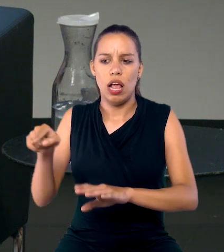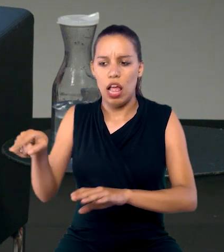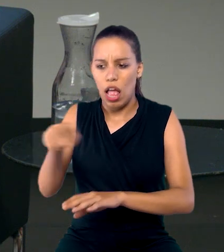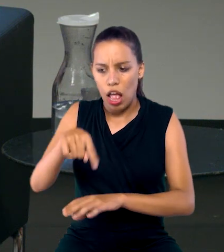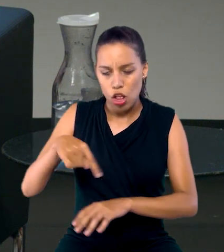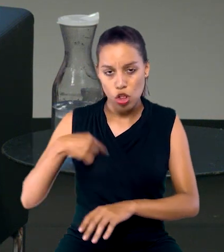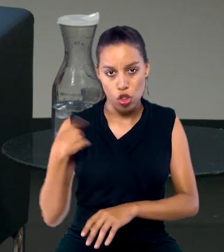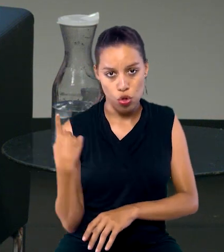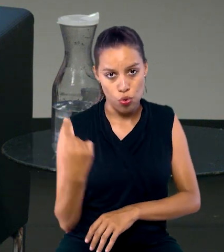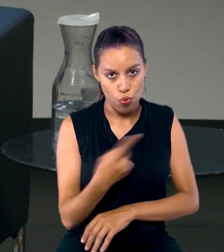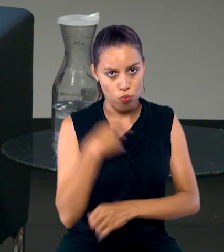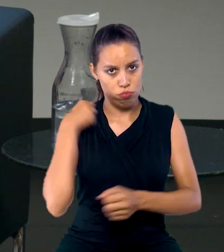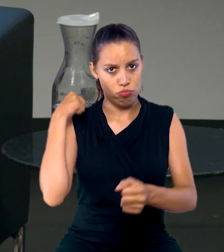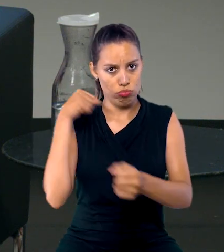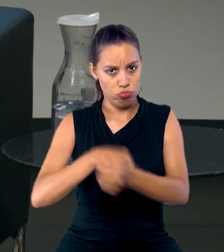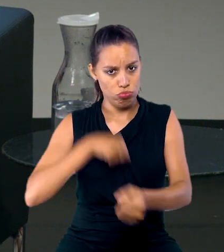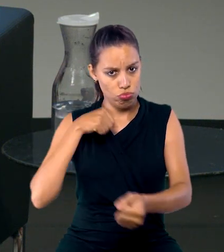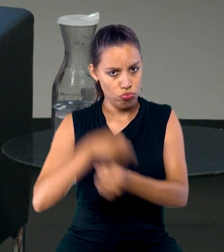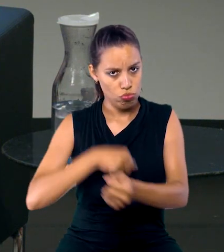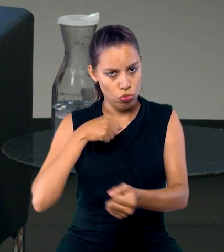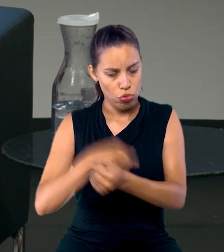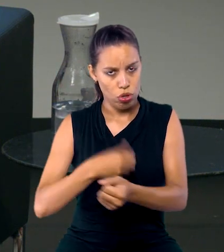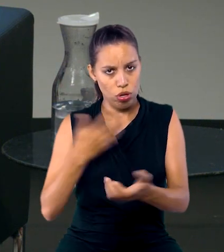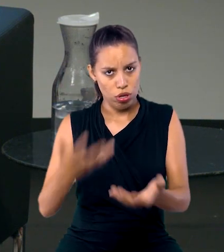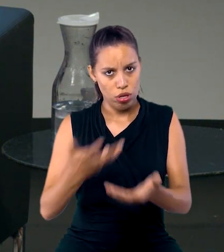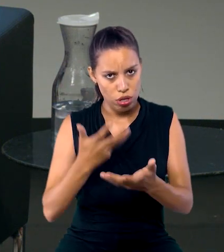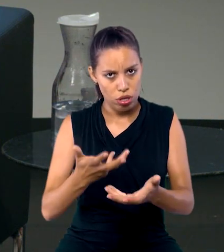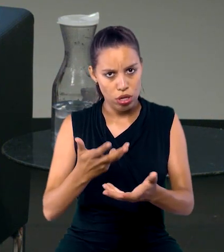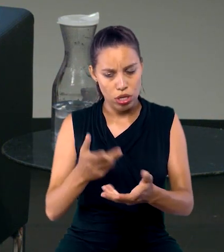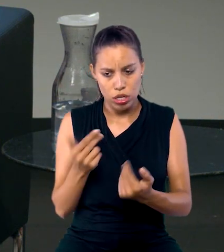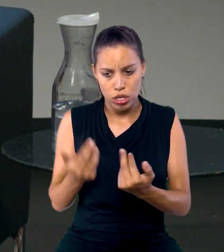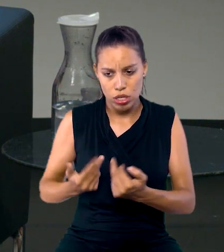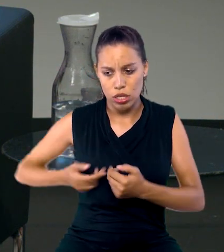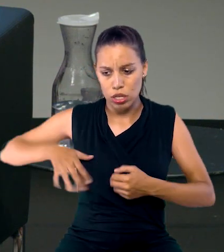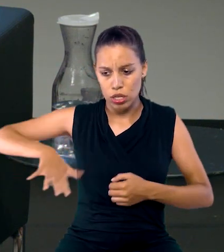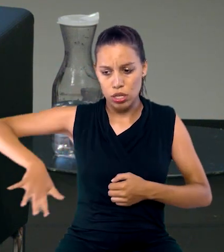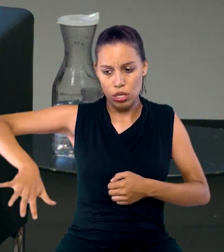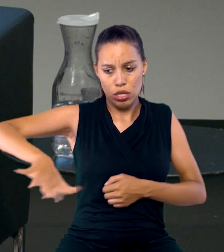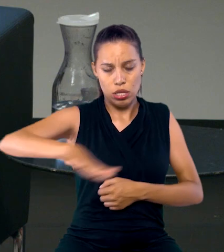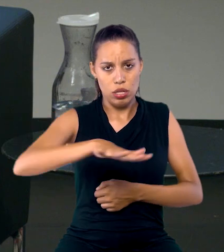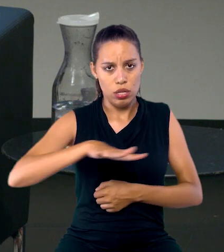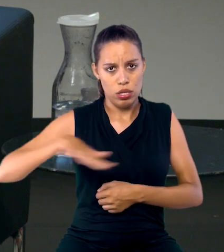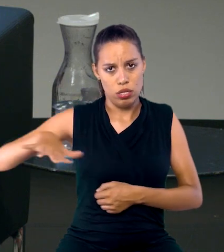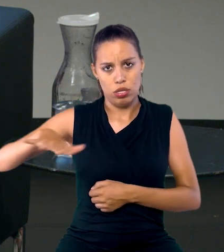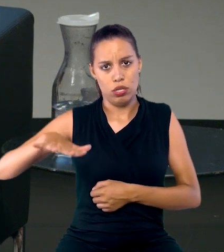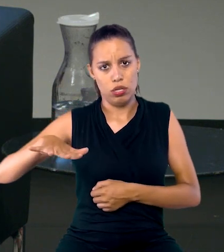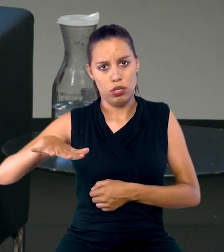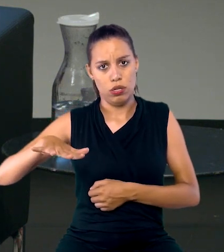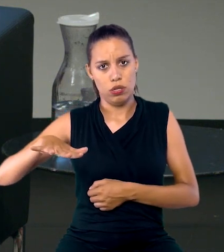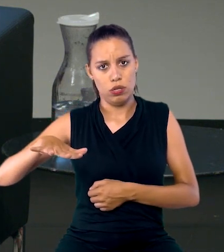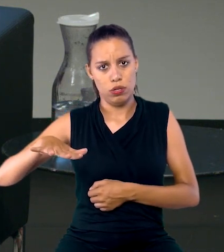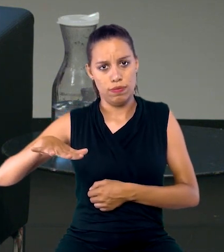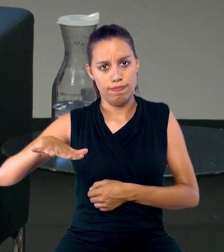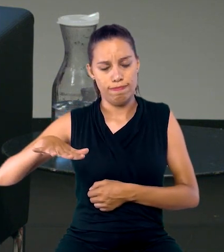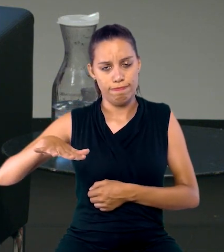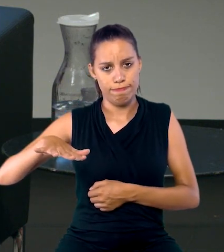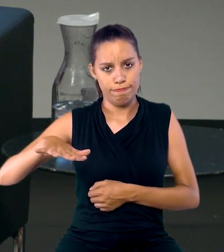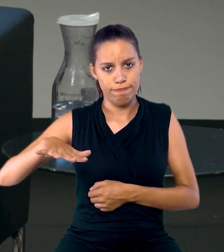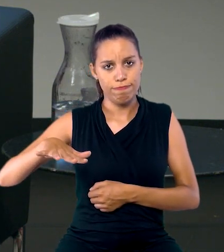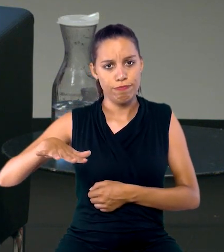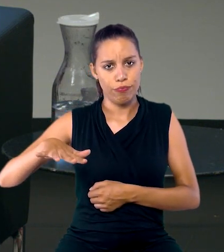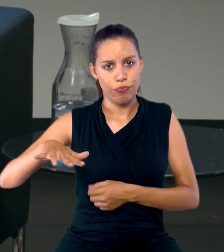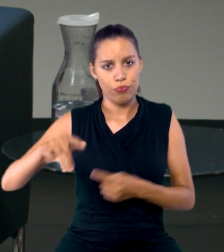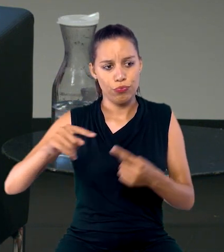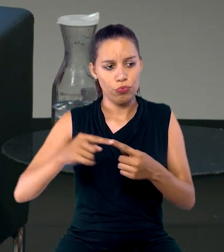a luta, né? Esse é o conceito vivo, né? O movimento vivo dos centros do